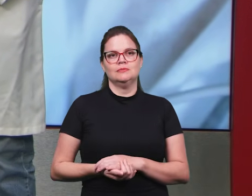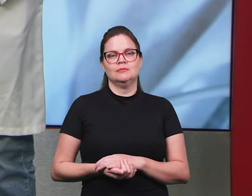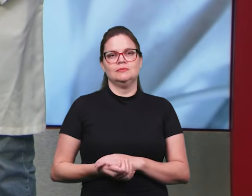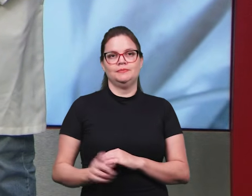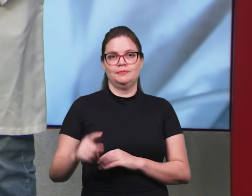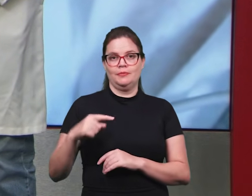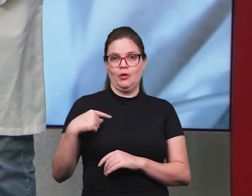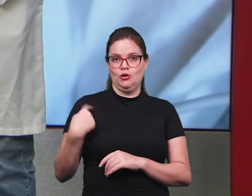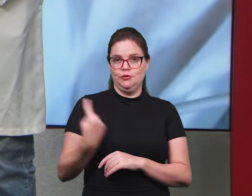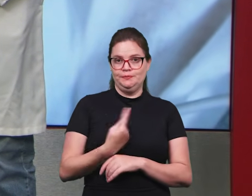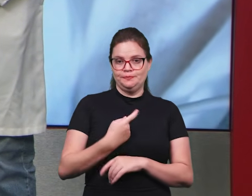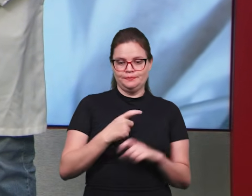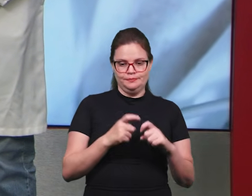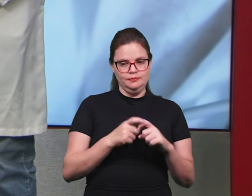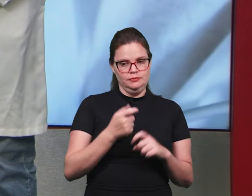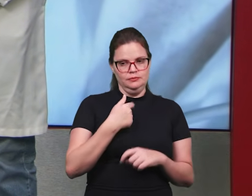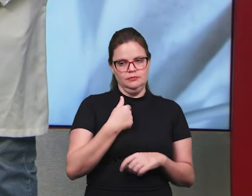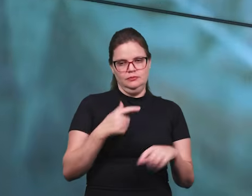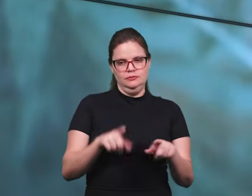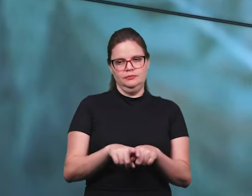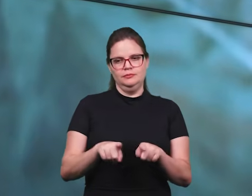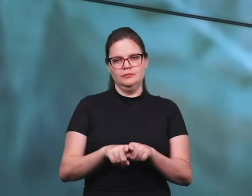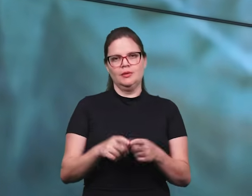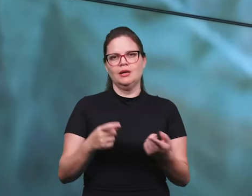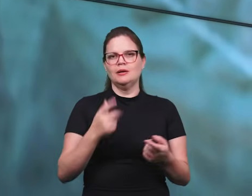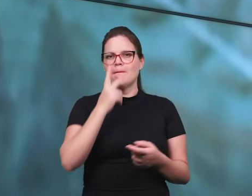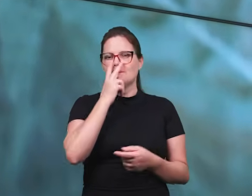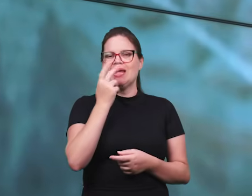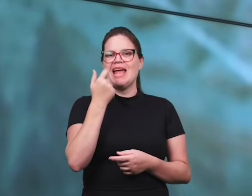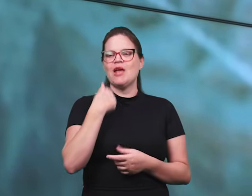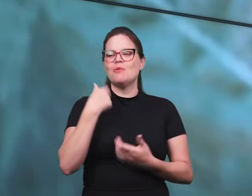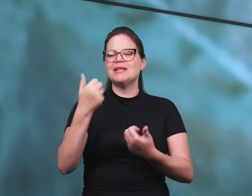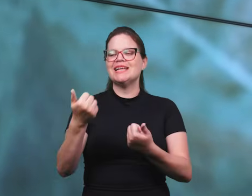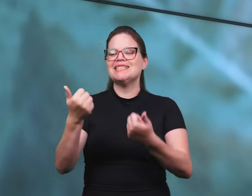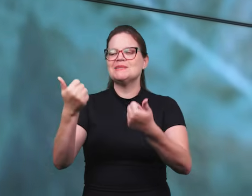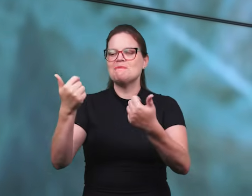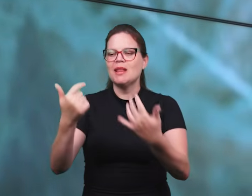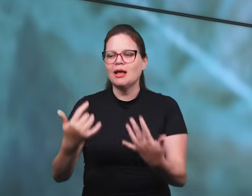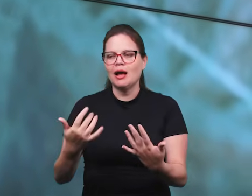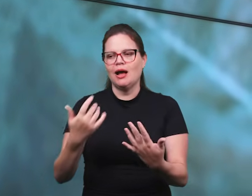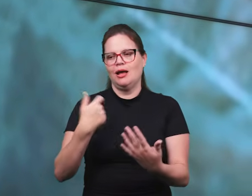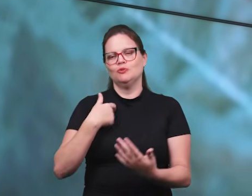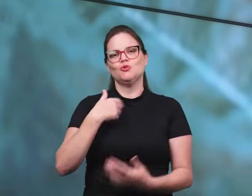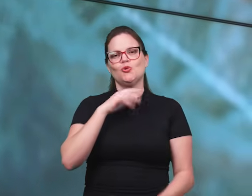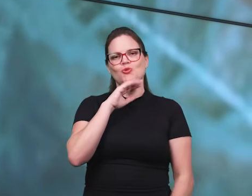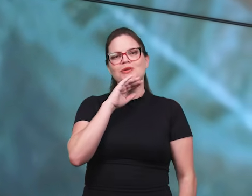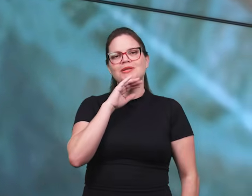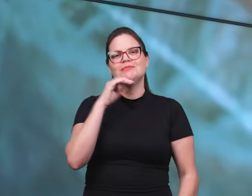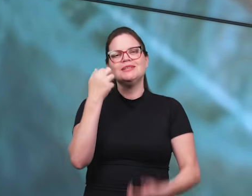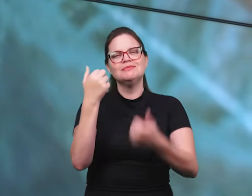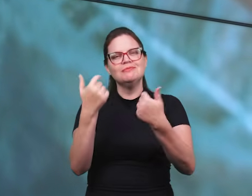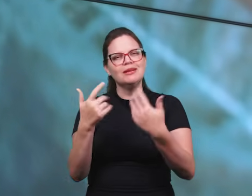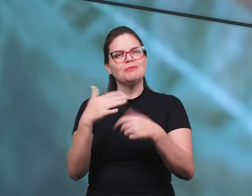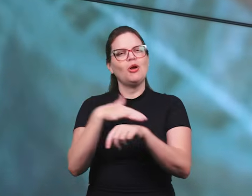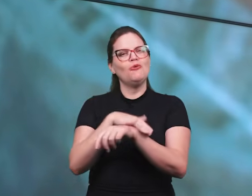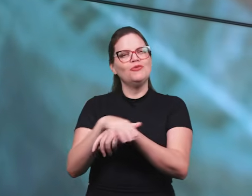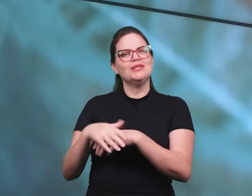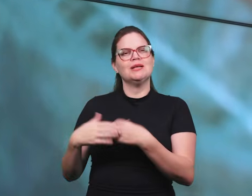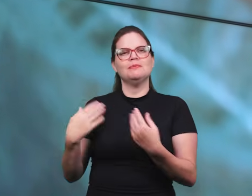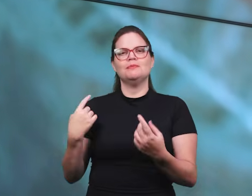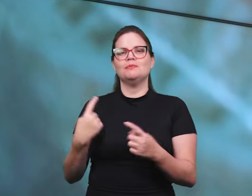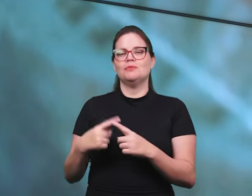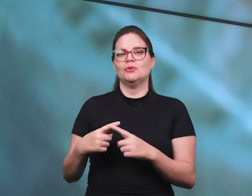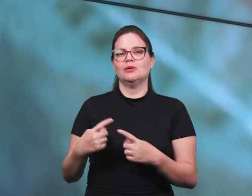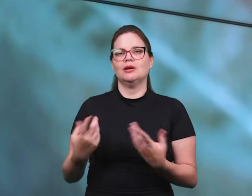né? Nós médicos, e eu me incluo nisso, a gente tem a habilidade ruim de falar, de conversar e de explicar para o paciente, às vezes